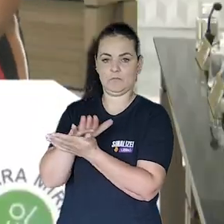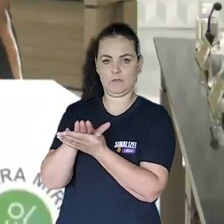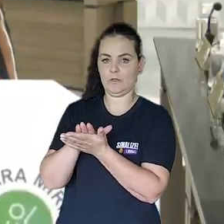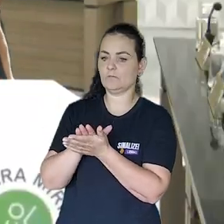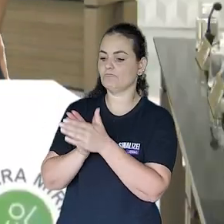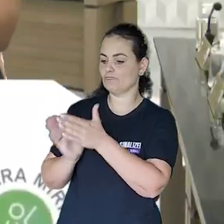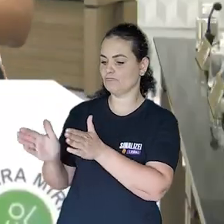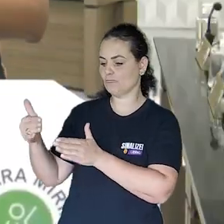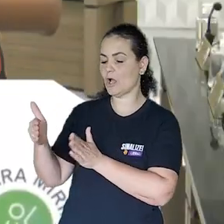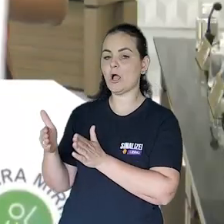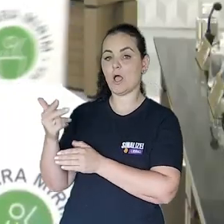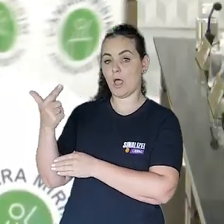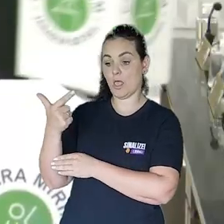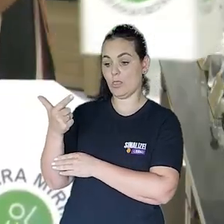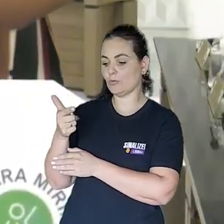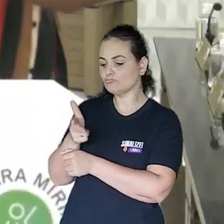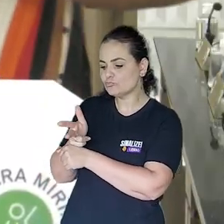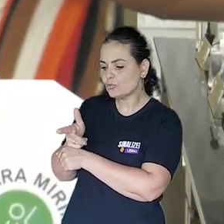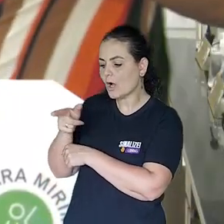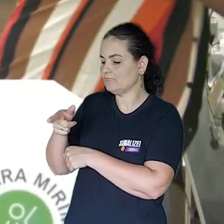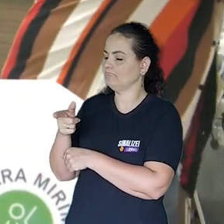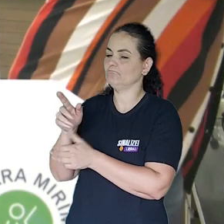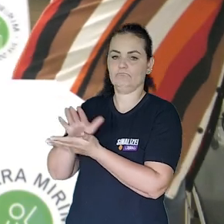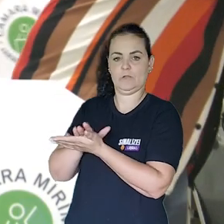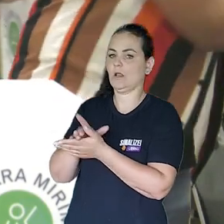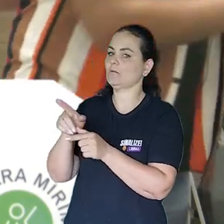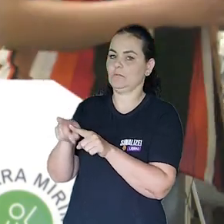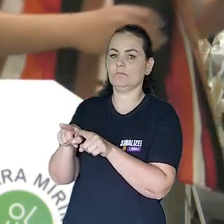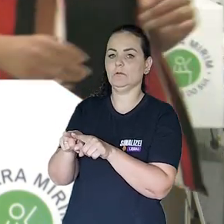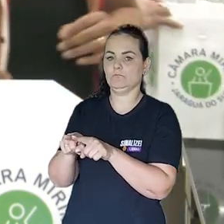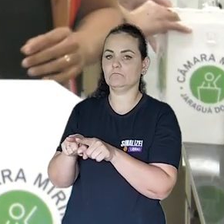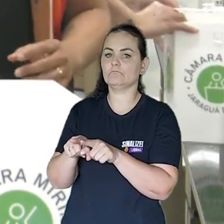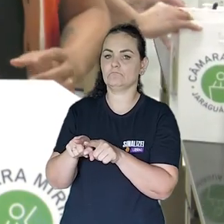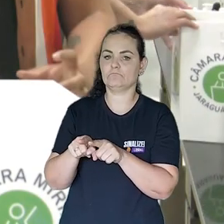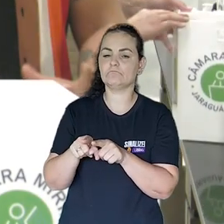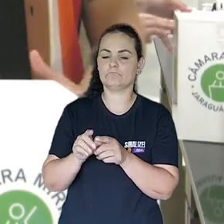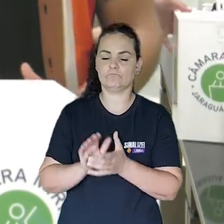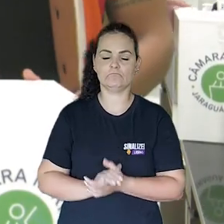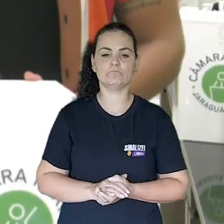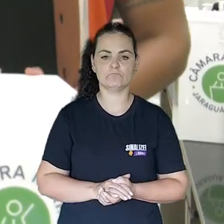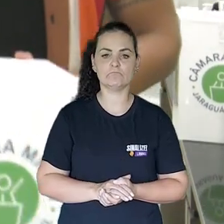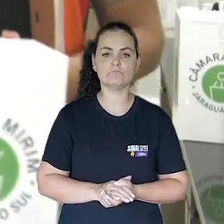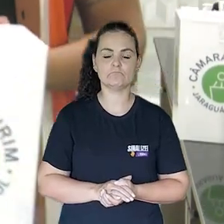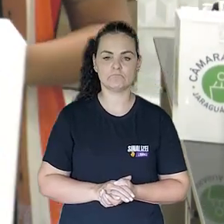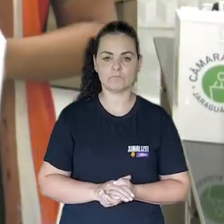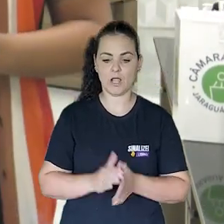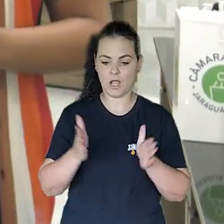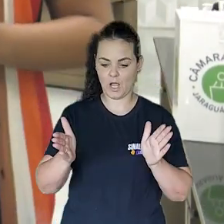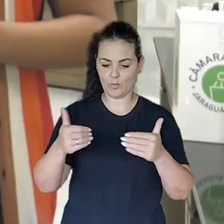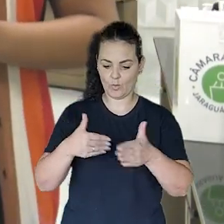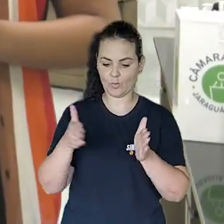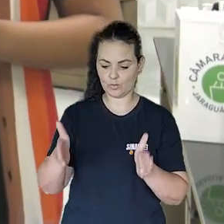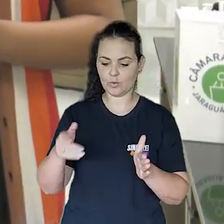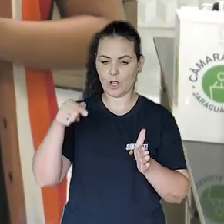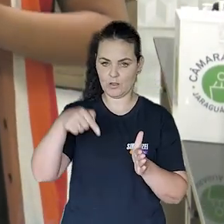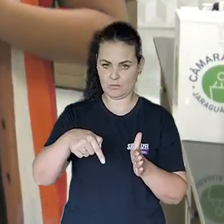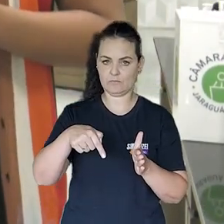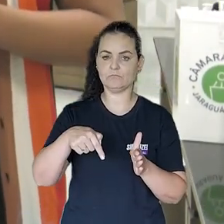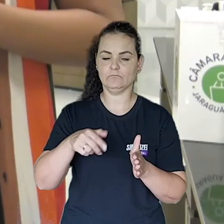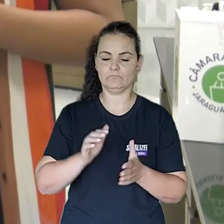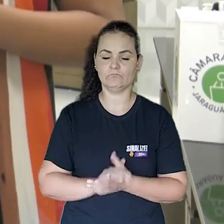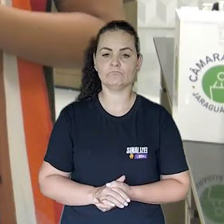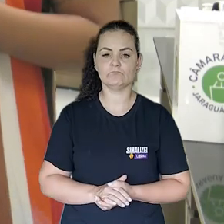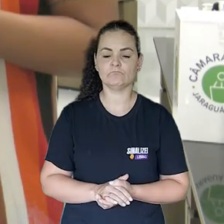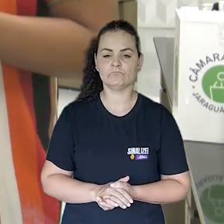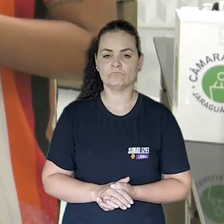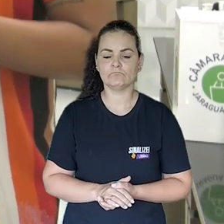Urna 2, vazia. Vamos colocar aqui ao lado. Isso mesmo. Lembrando, então, que nós temos aqui a urna